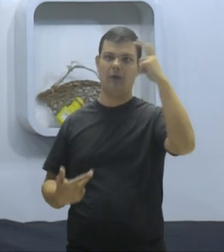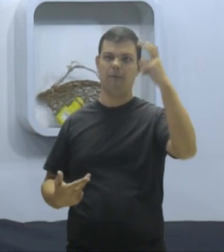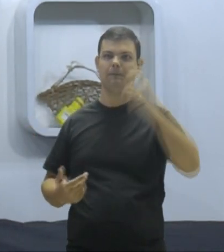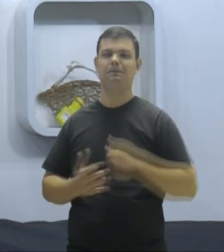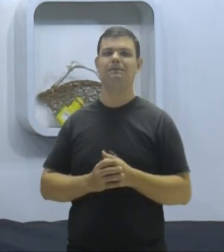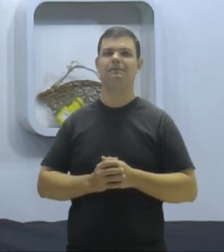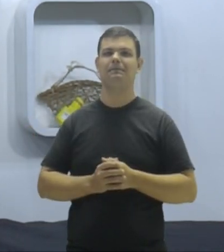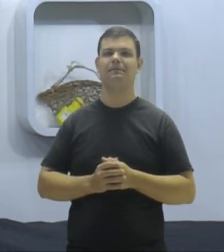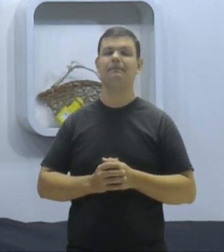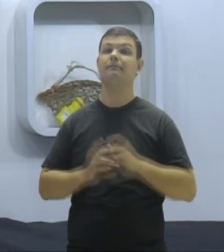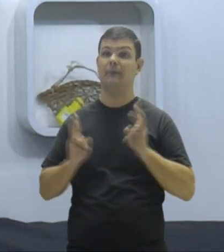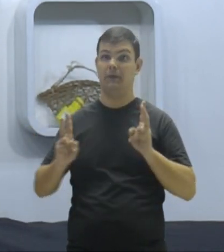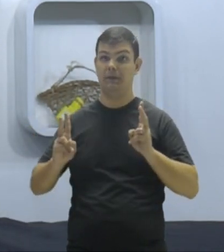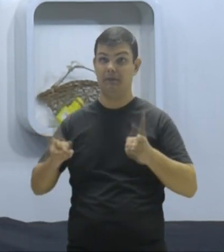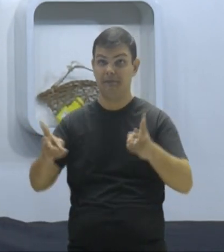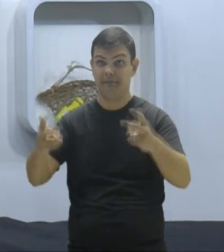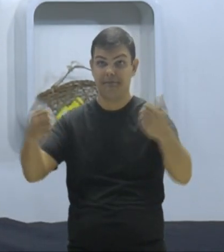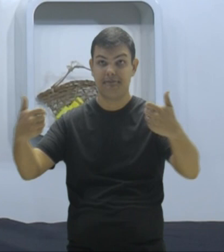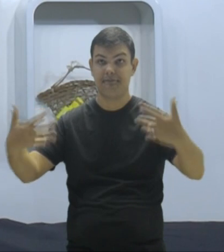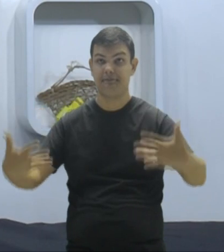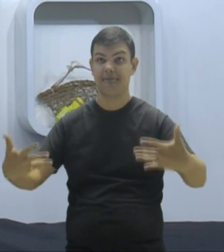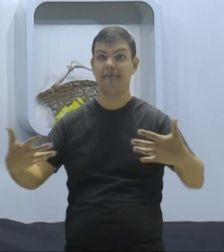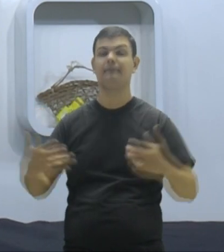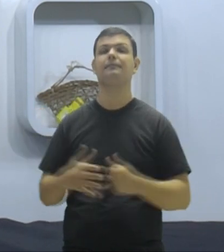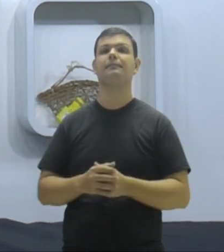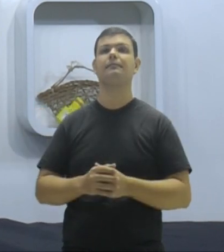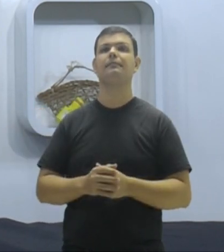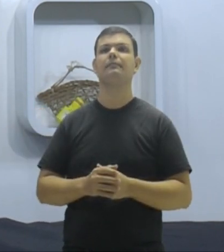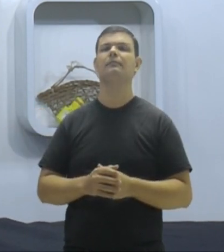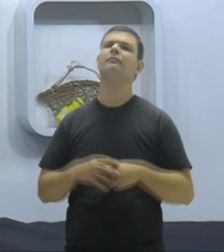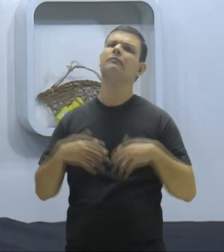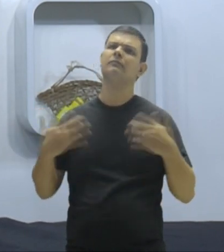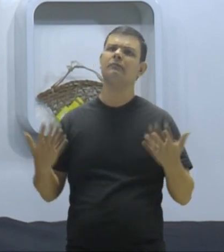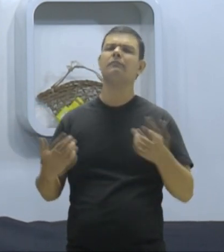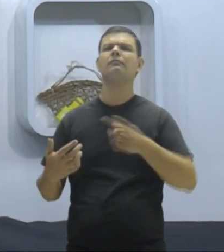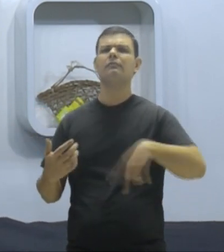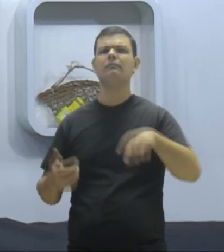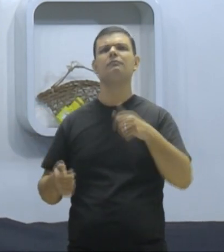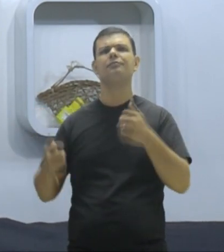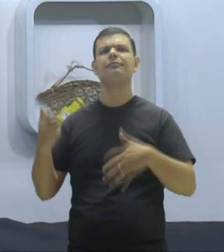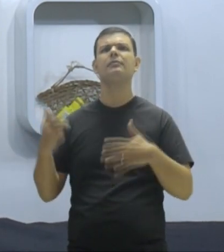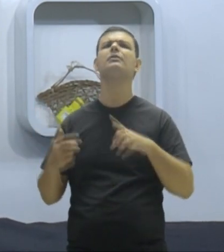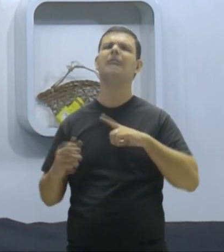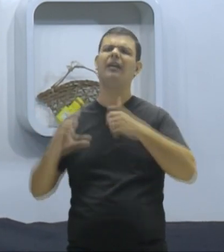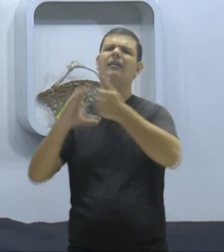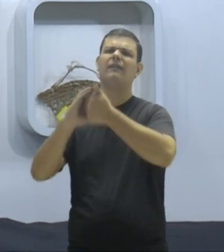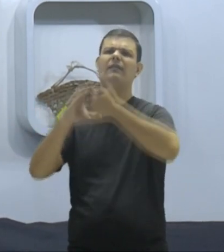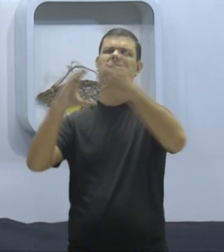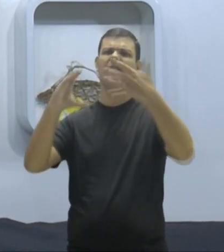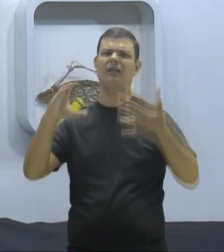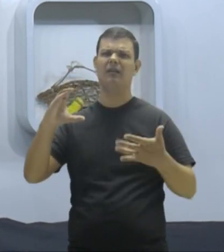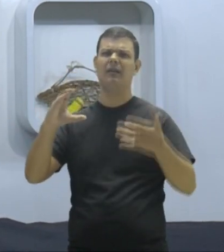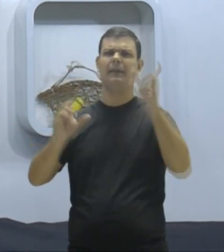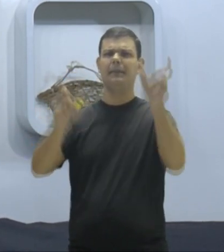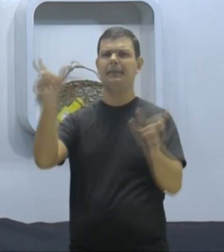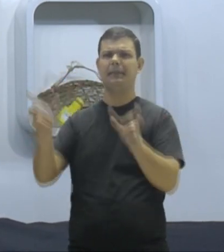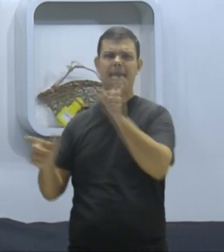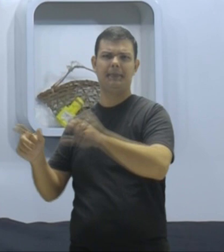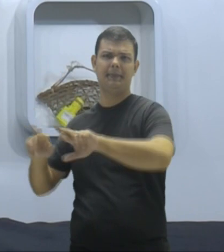Vamos lá, continuando aqui. Bom, quando nós falamos, nós temos várias características que você tem que